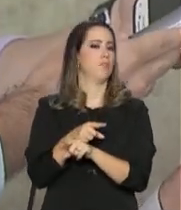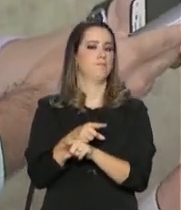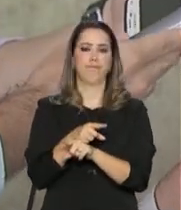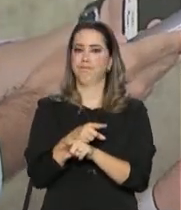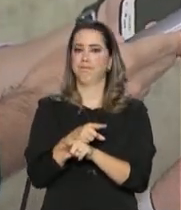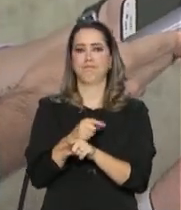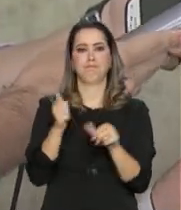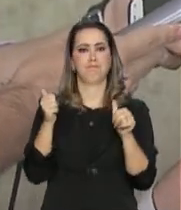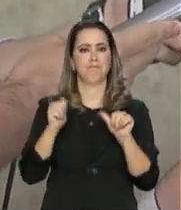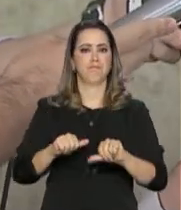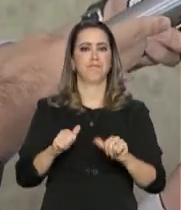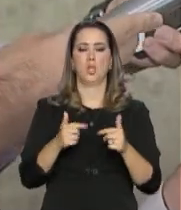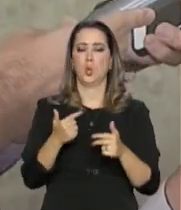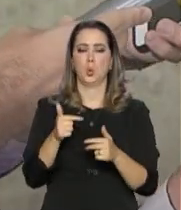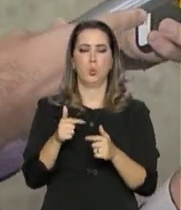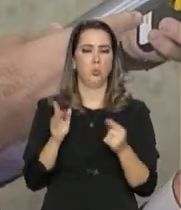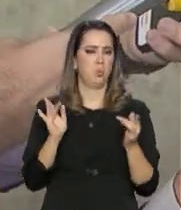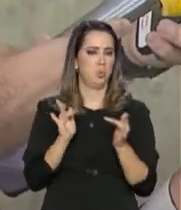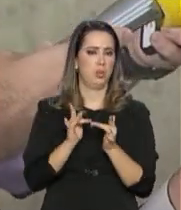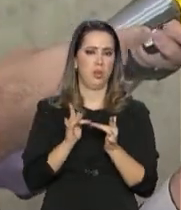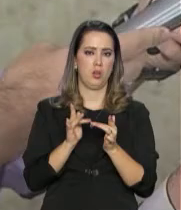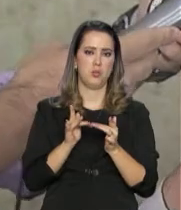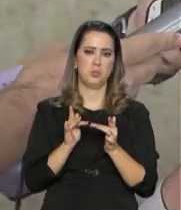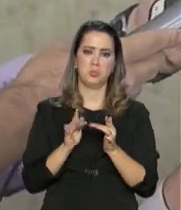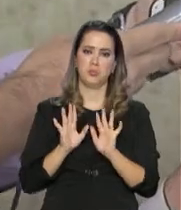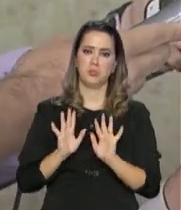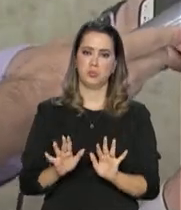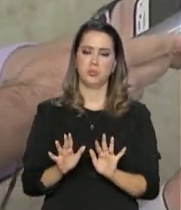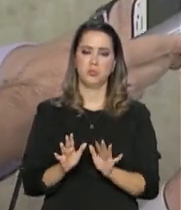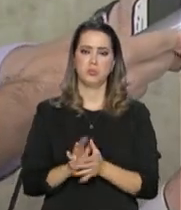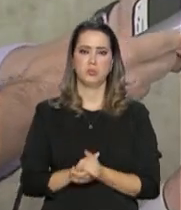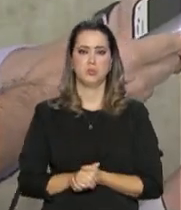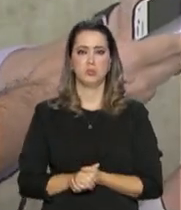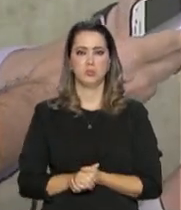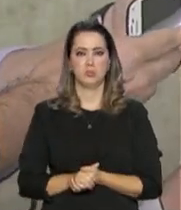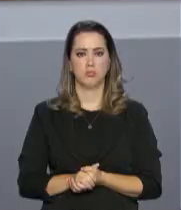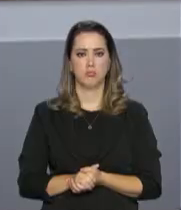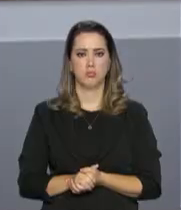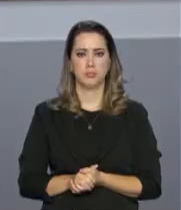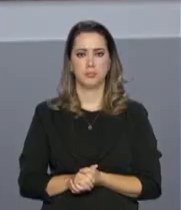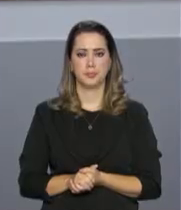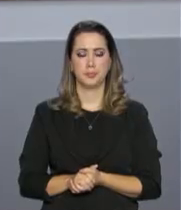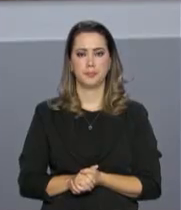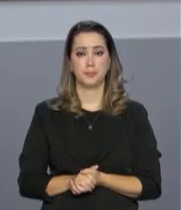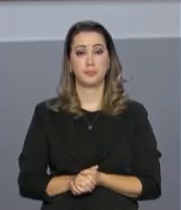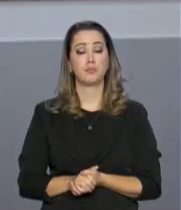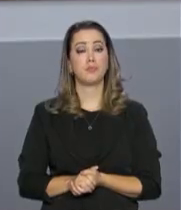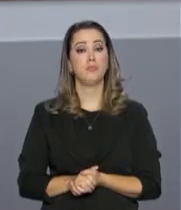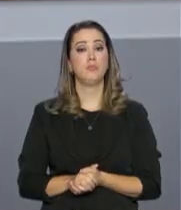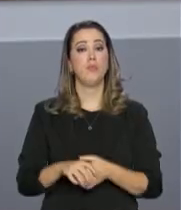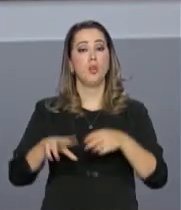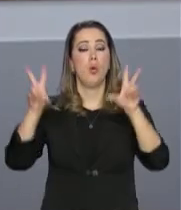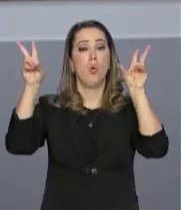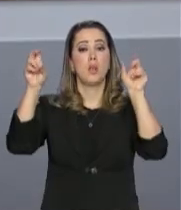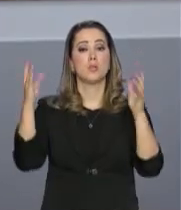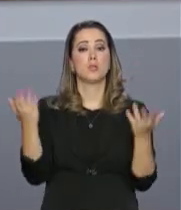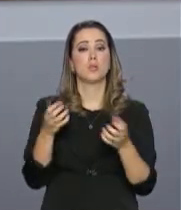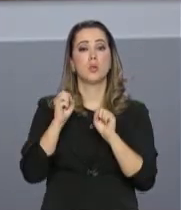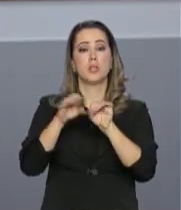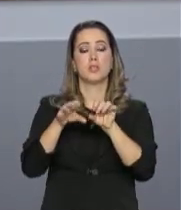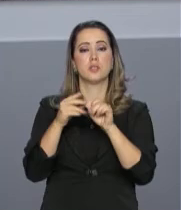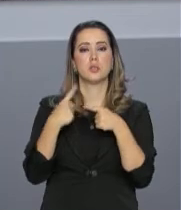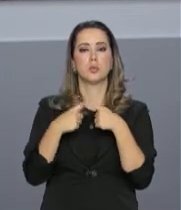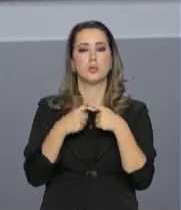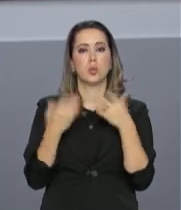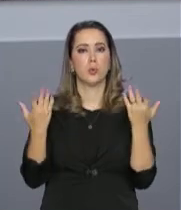é tem sinergia com a realidade o assunto agora a educação porque começa